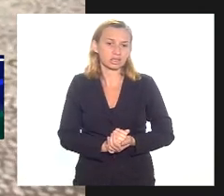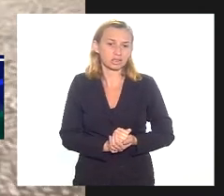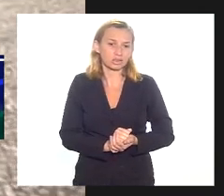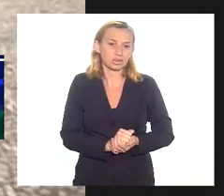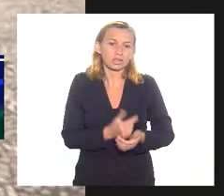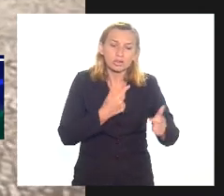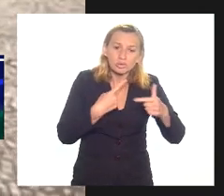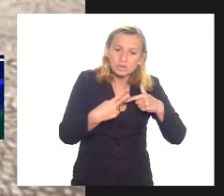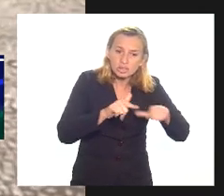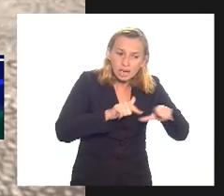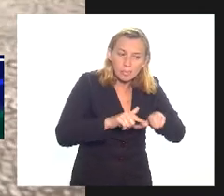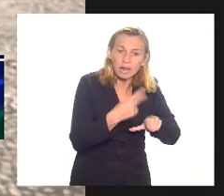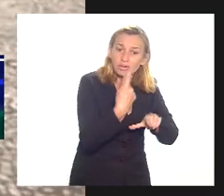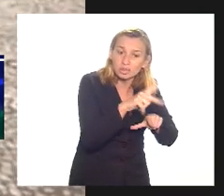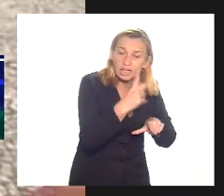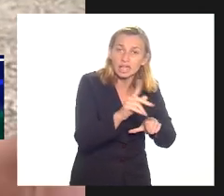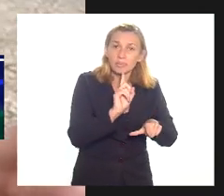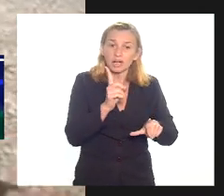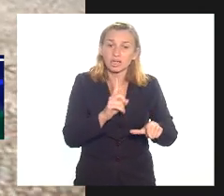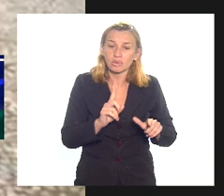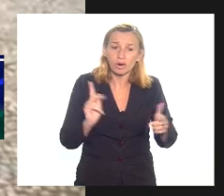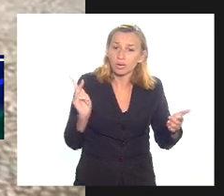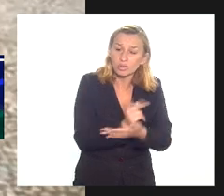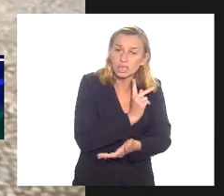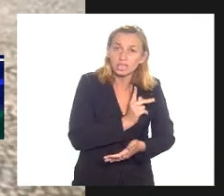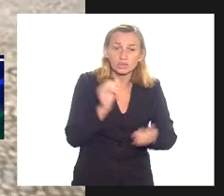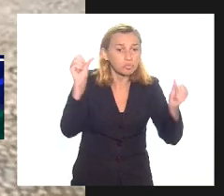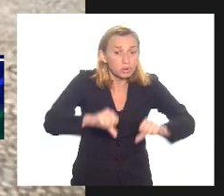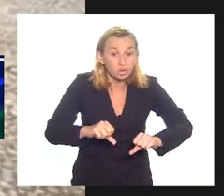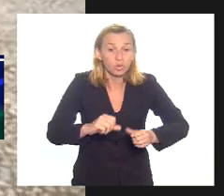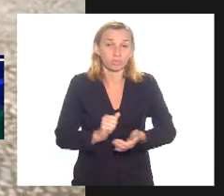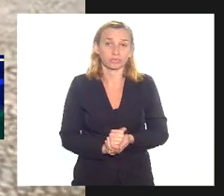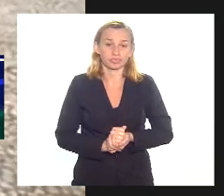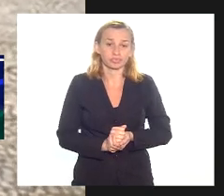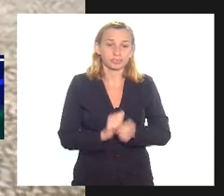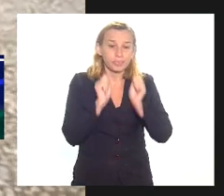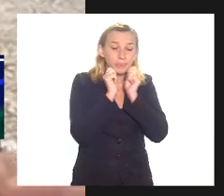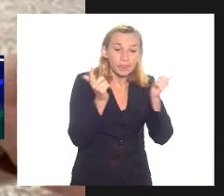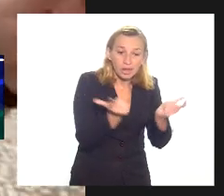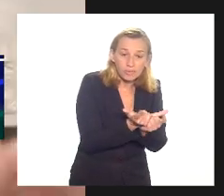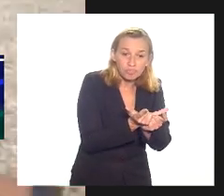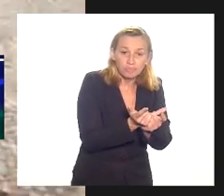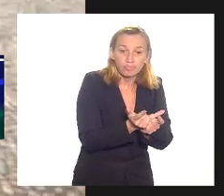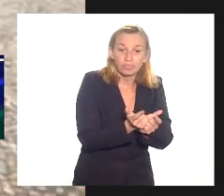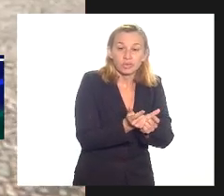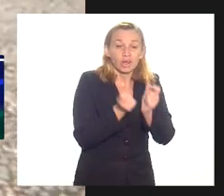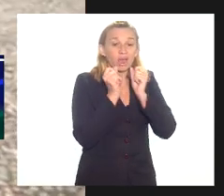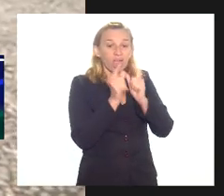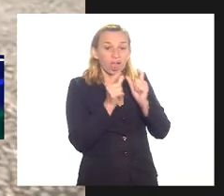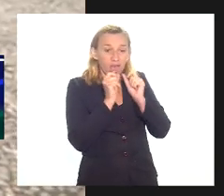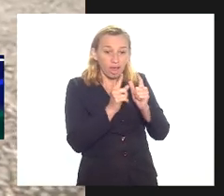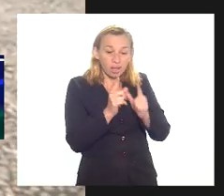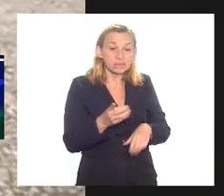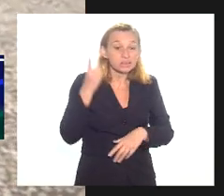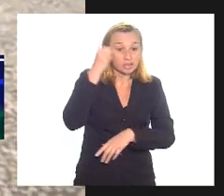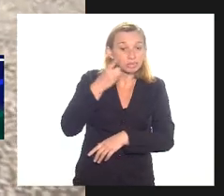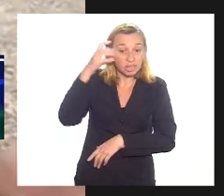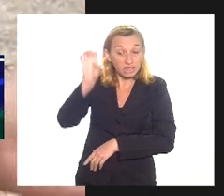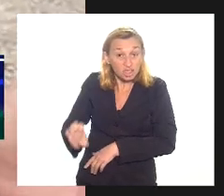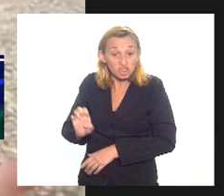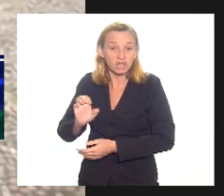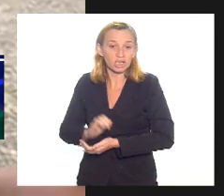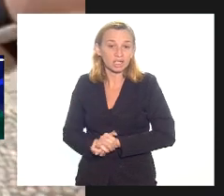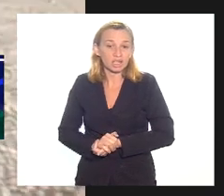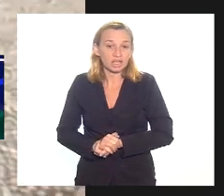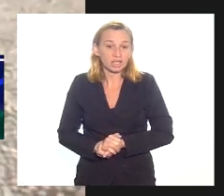para que essas temeridades não passem. Passou hoje aqui na Assembleia Legislativa que foi objeto de deboche por um deputado da esquerda que